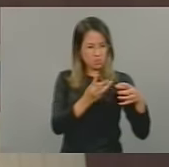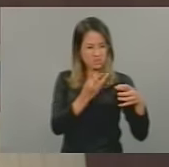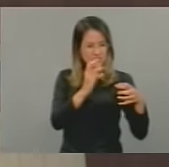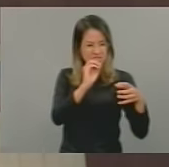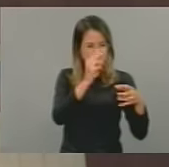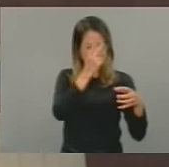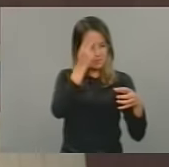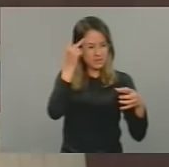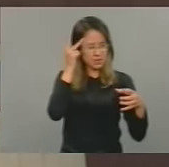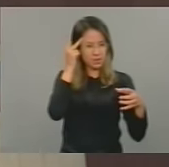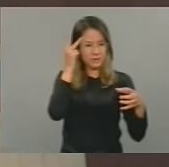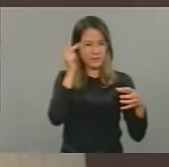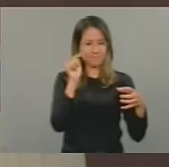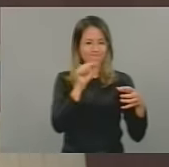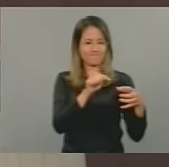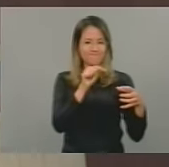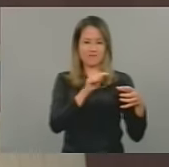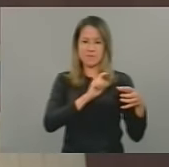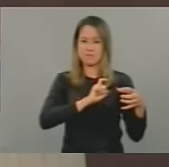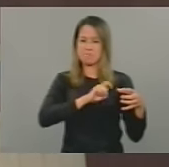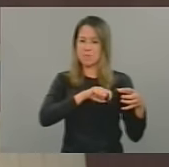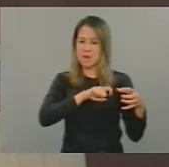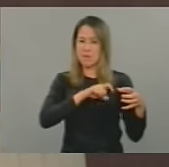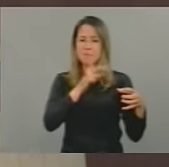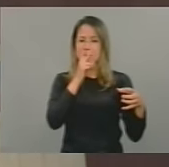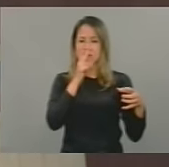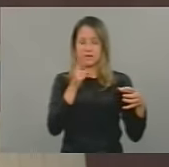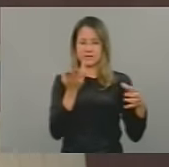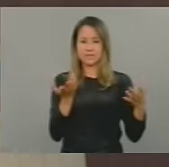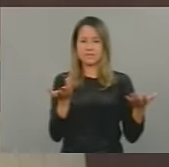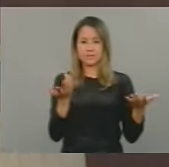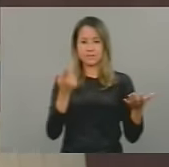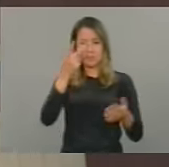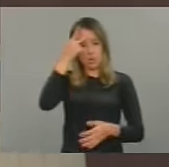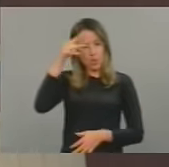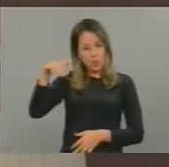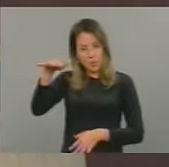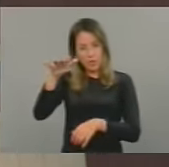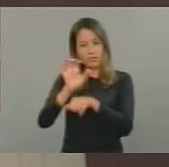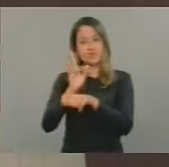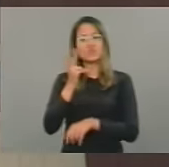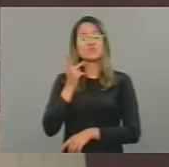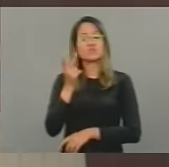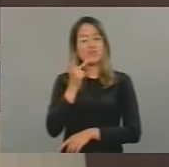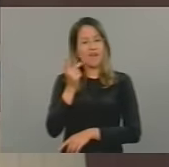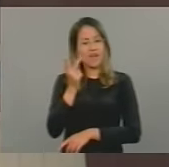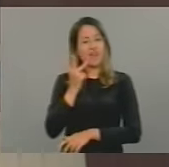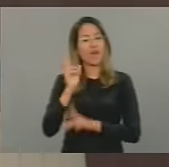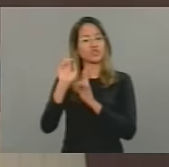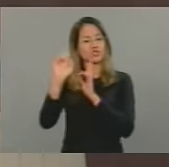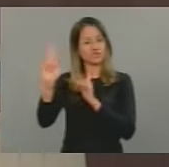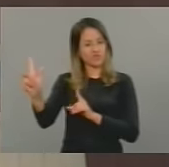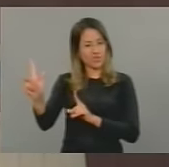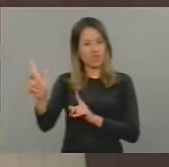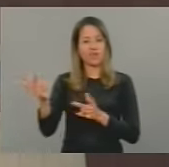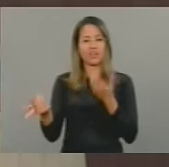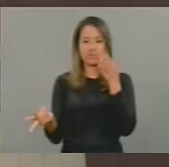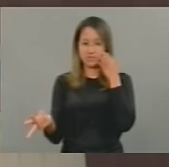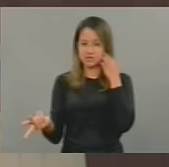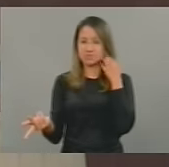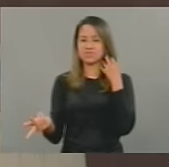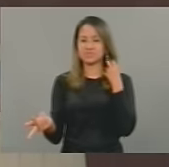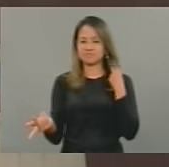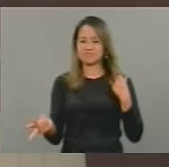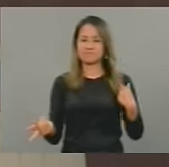pessoas. O povo do Ceará não se faz presente